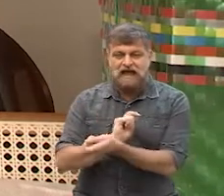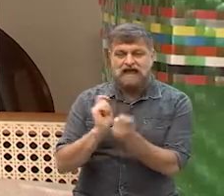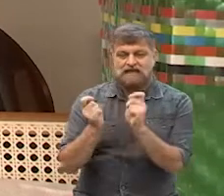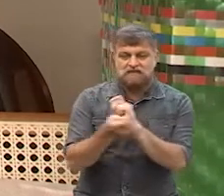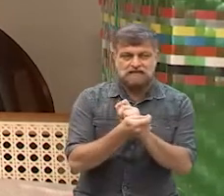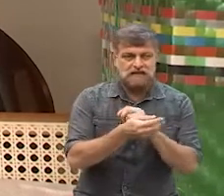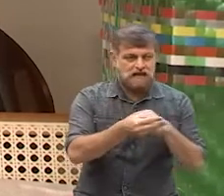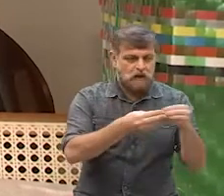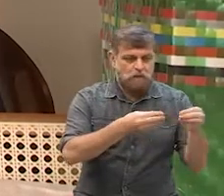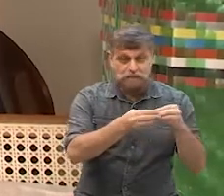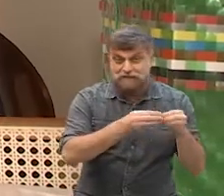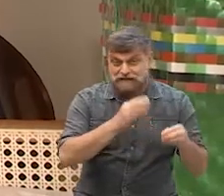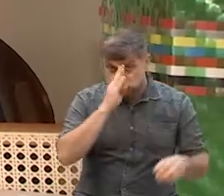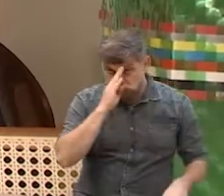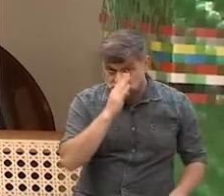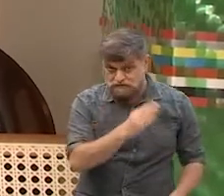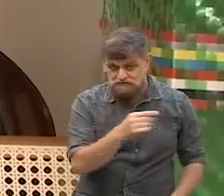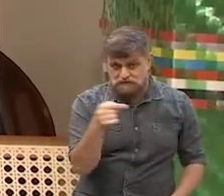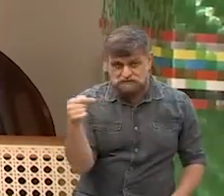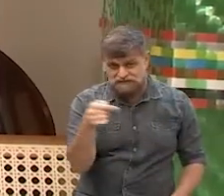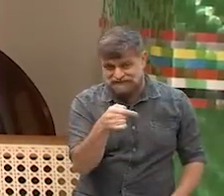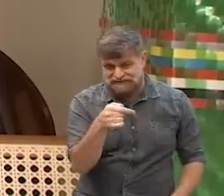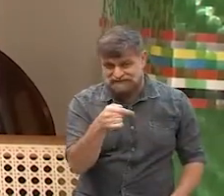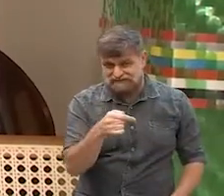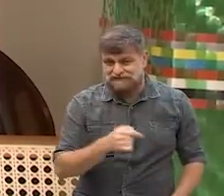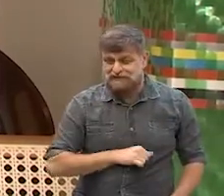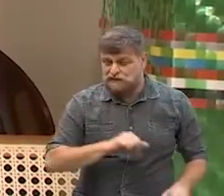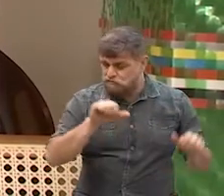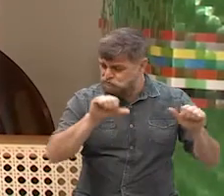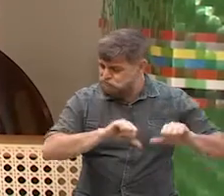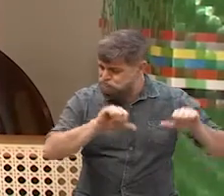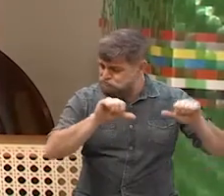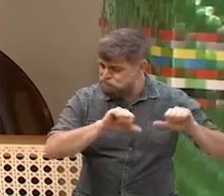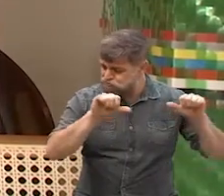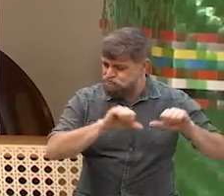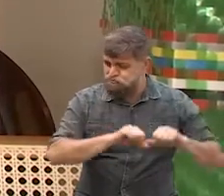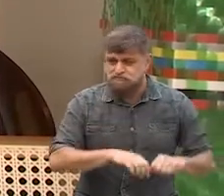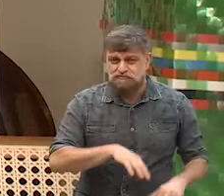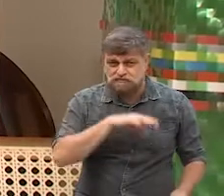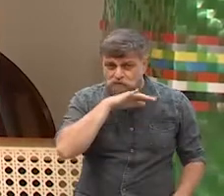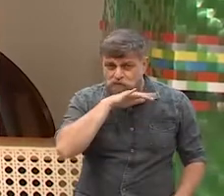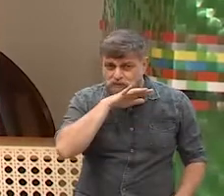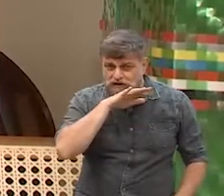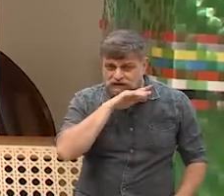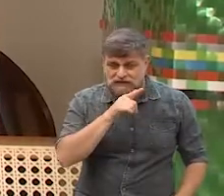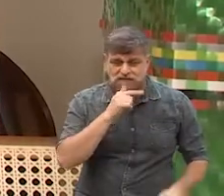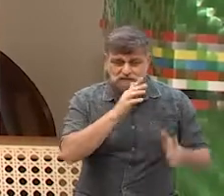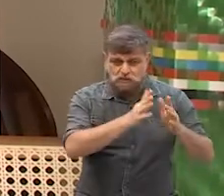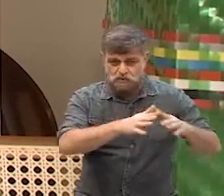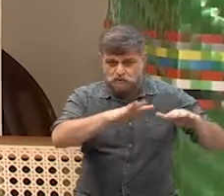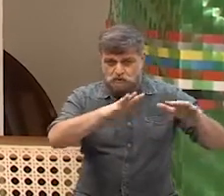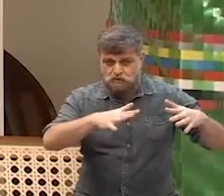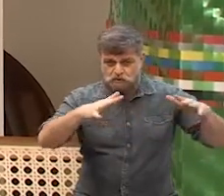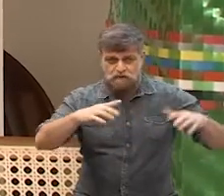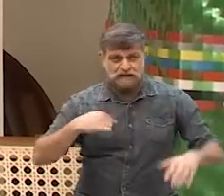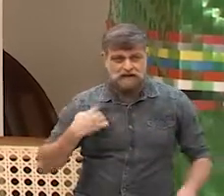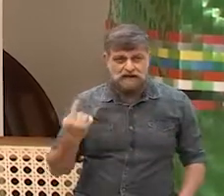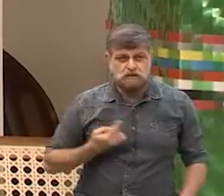plásticas, principalmente, porque o plástico, que é o grande vilão dos mares hoje, do problema do planeta, por